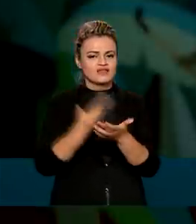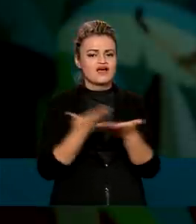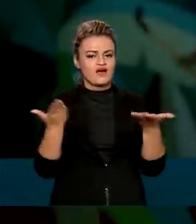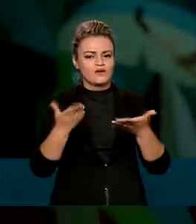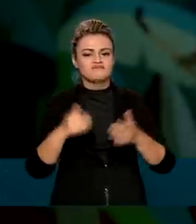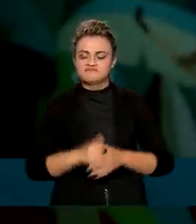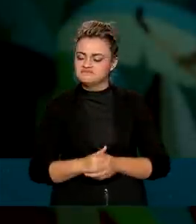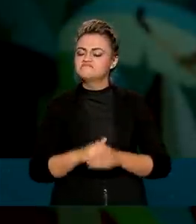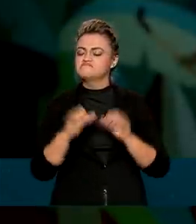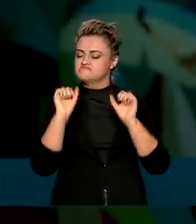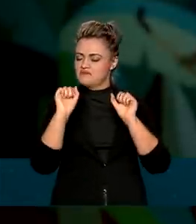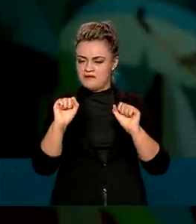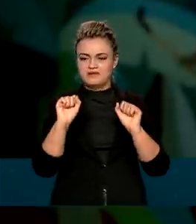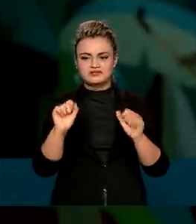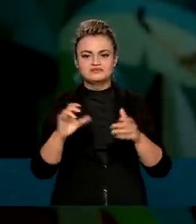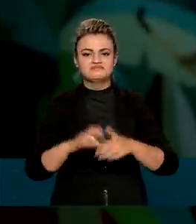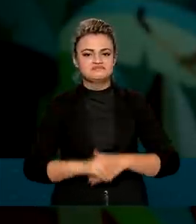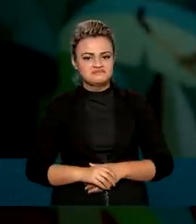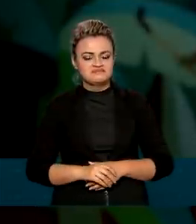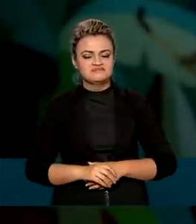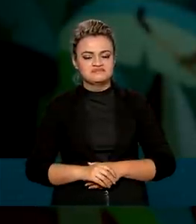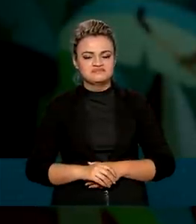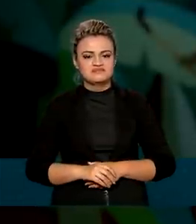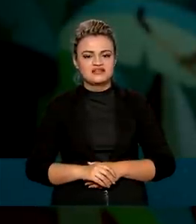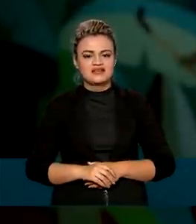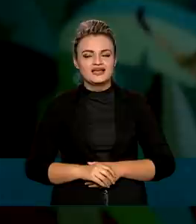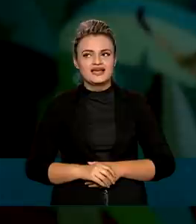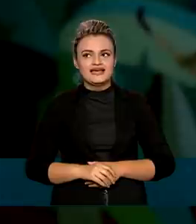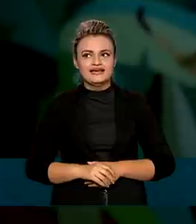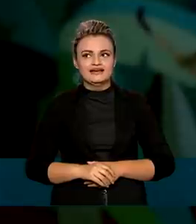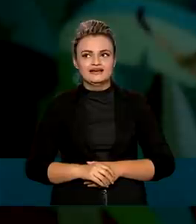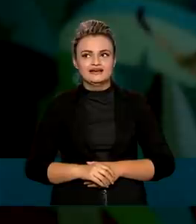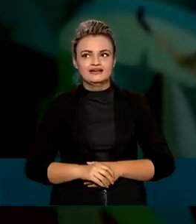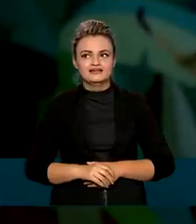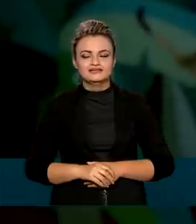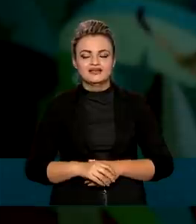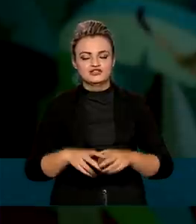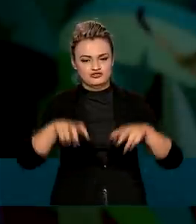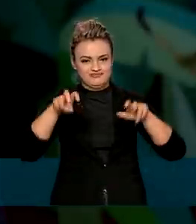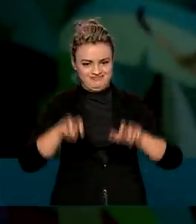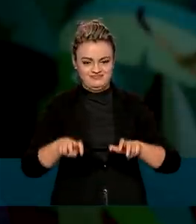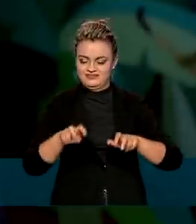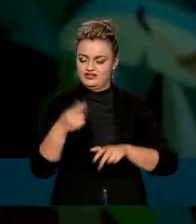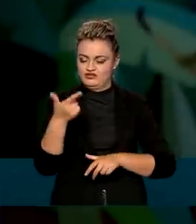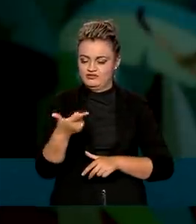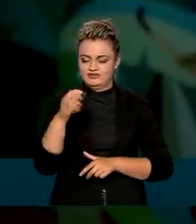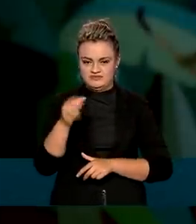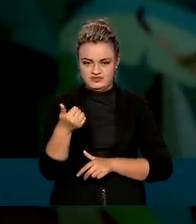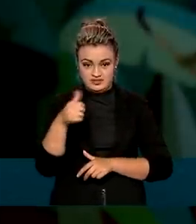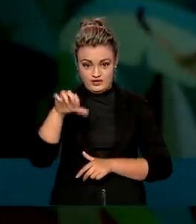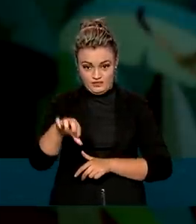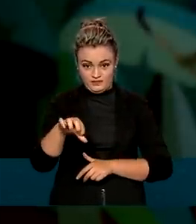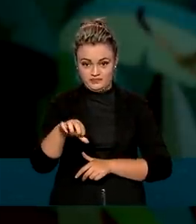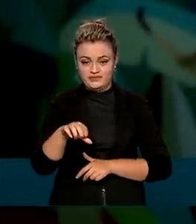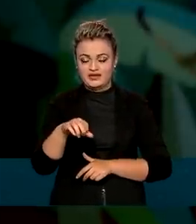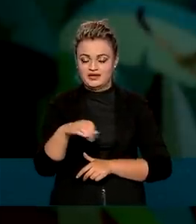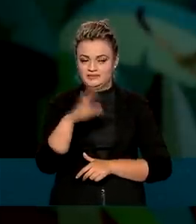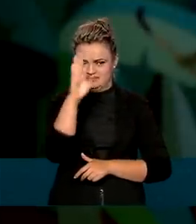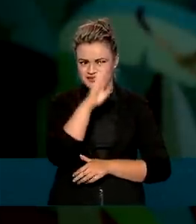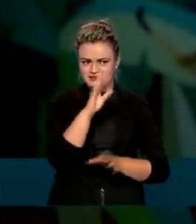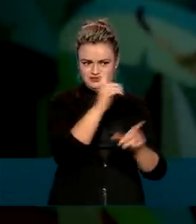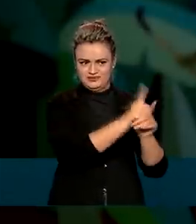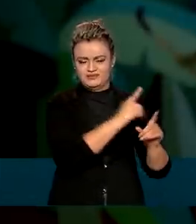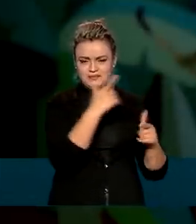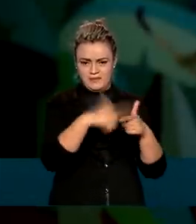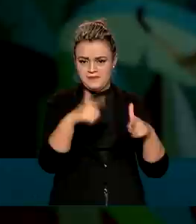aqui estou à sua disposição nós assumirmos e 2019 o Brasil com muitos problemas